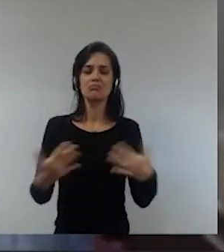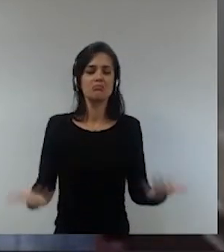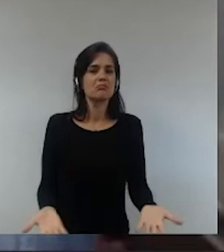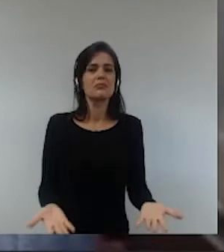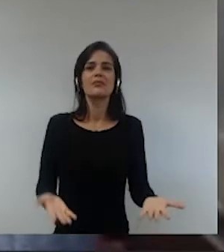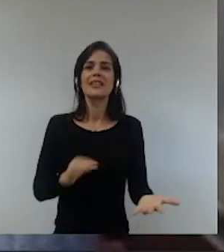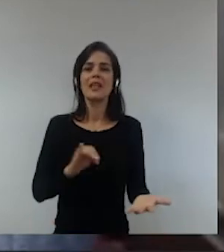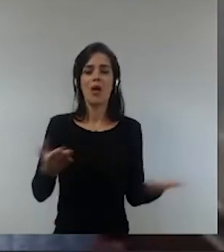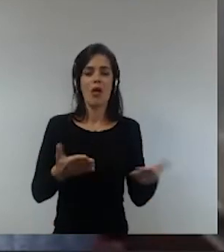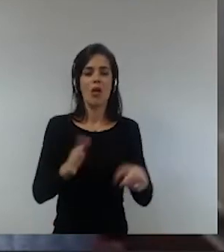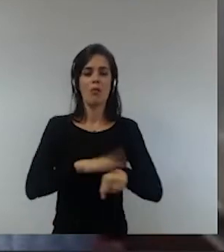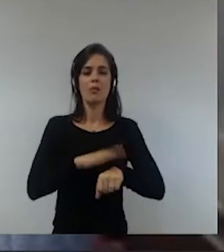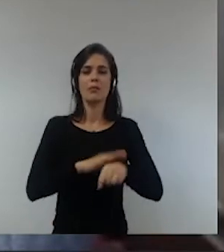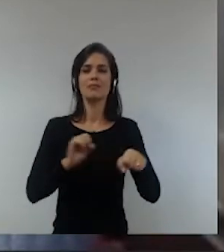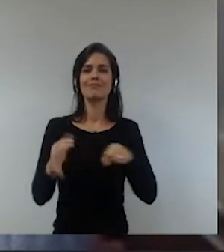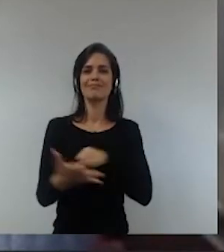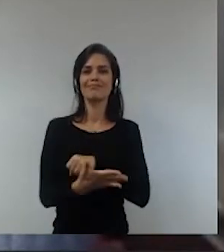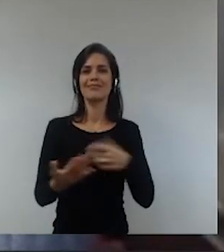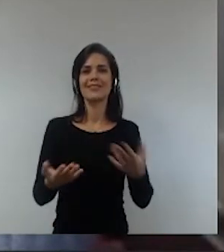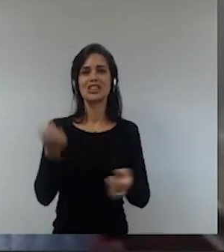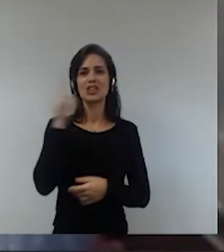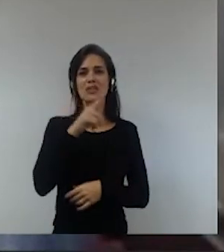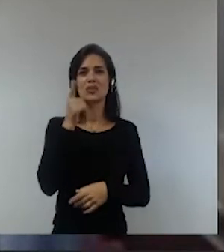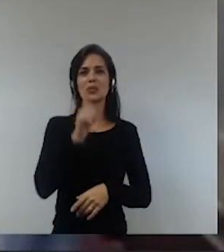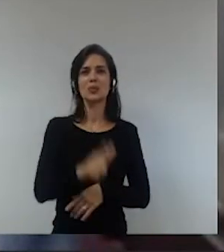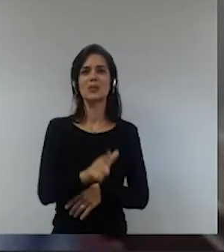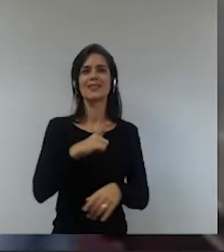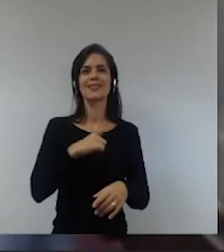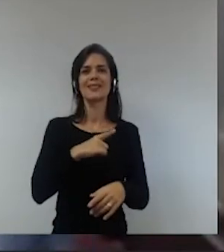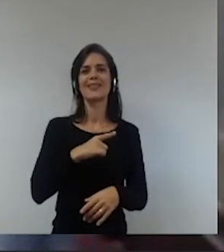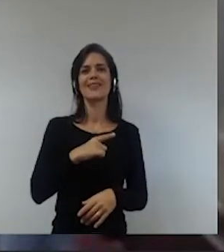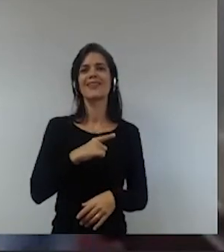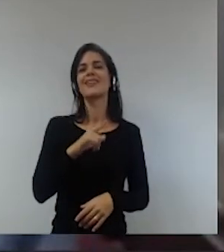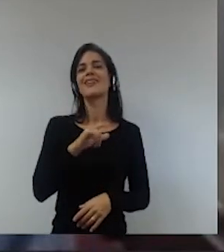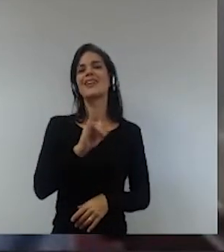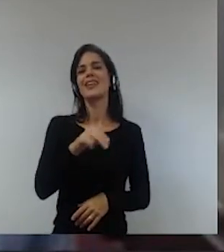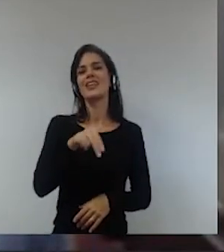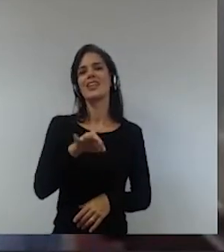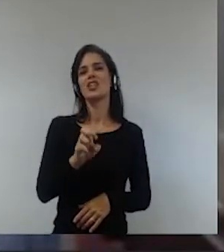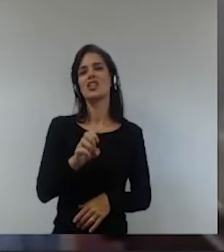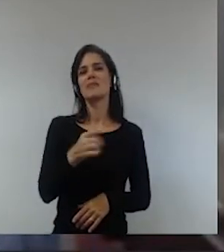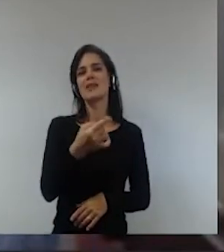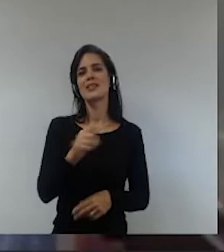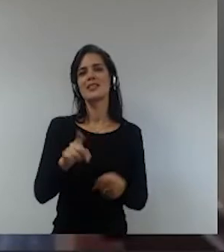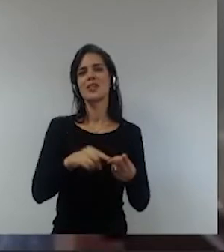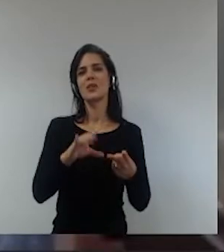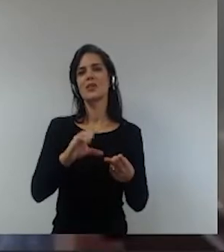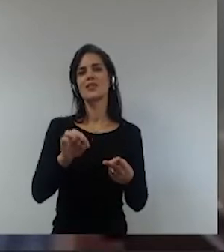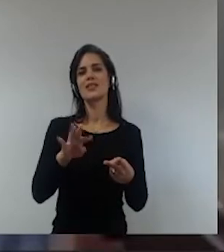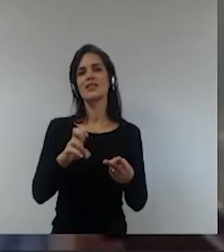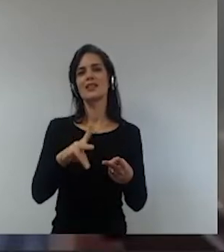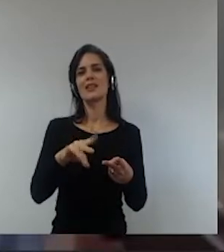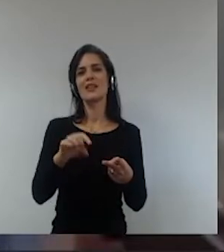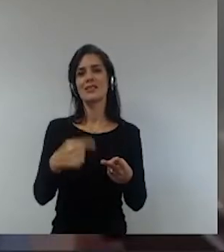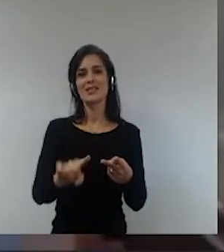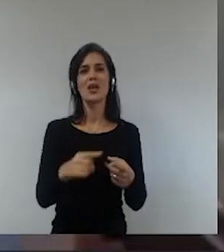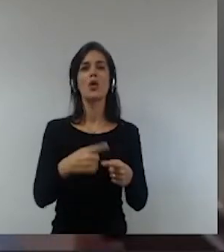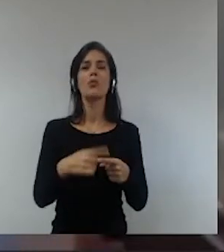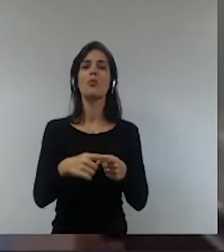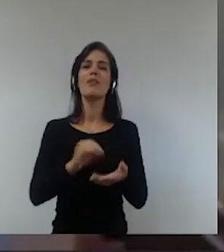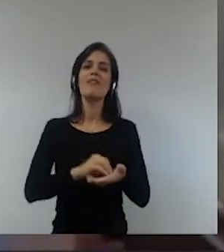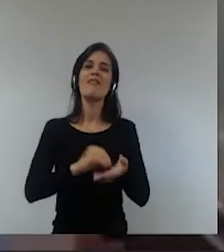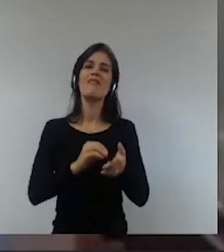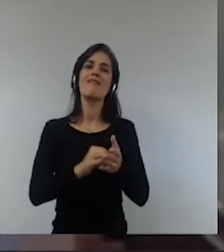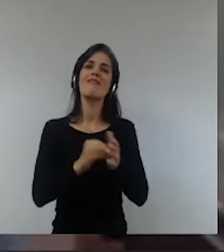enormes dificuldades para citações e intimações eletrônicas pela ausência, então, de um cadastro nacional com os endereços,